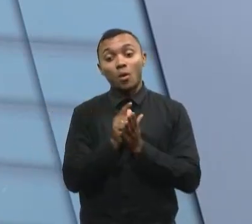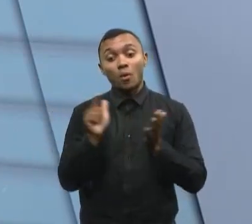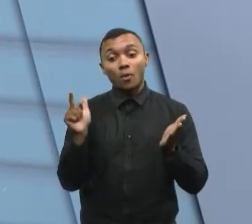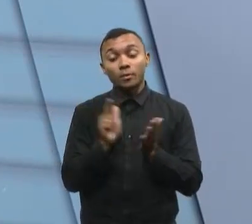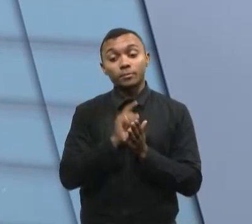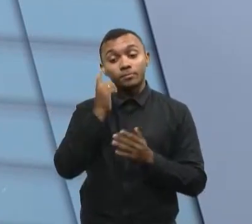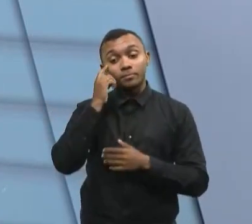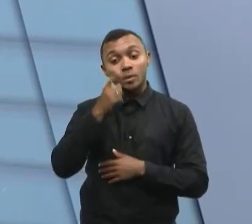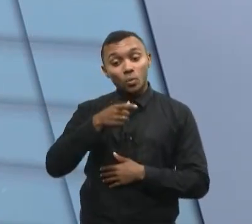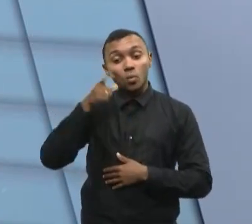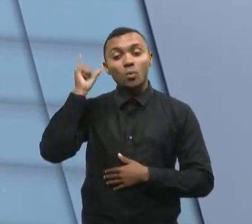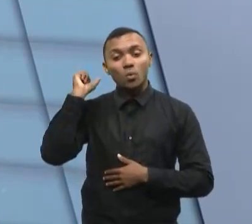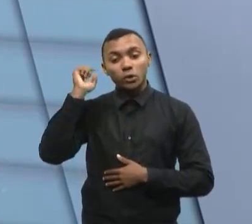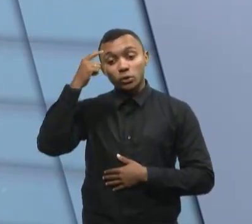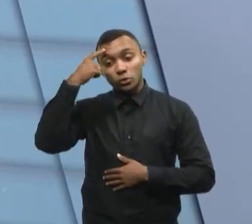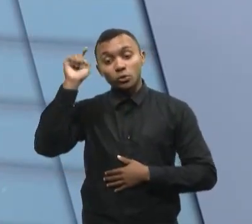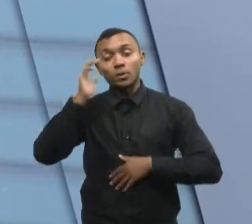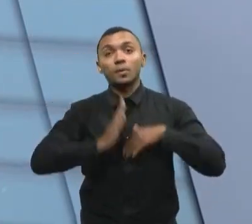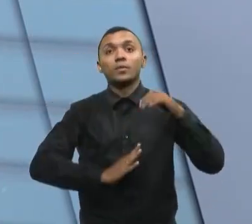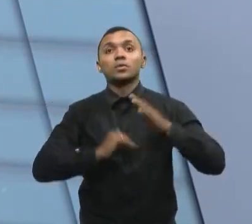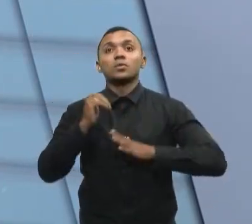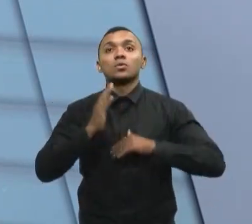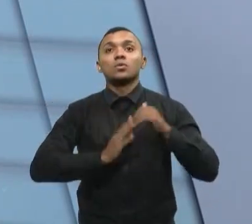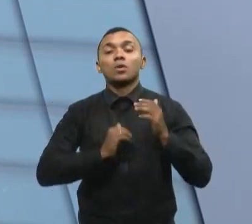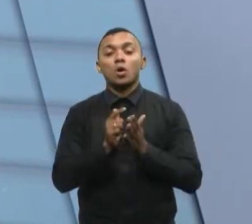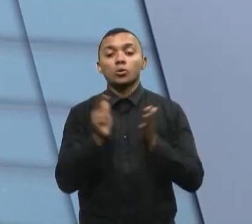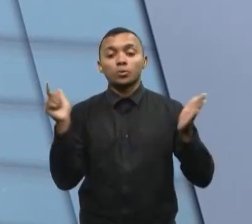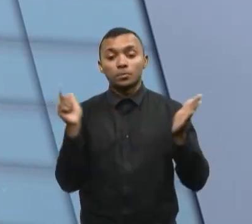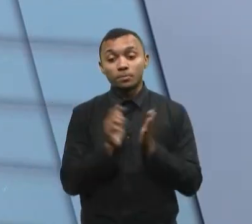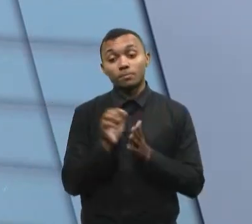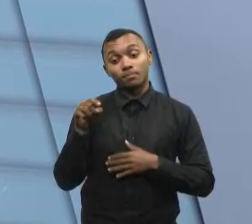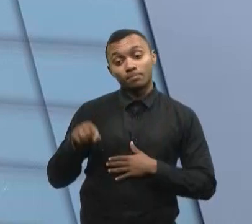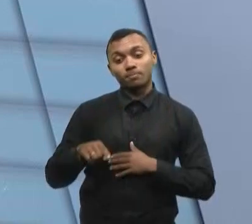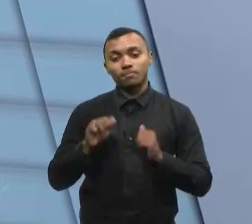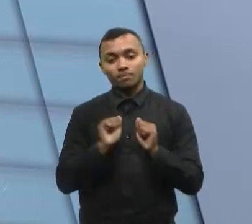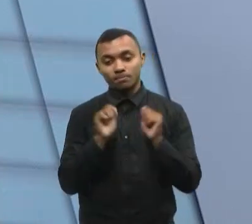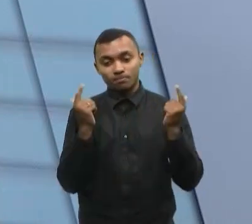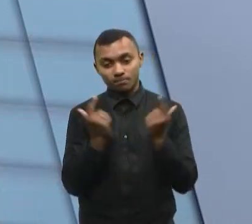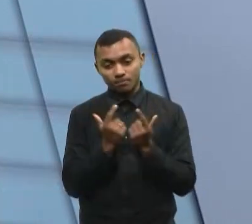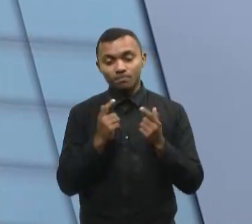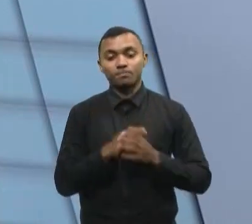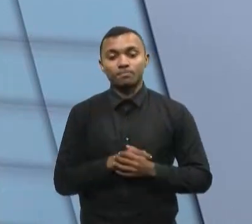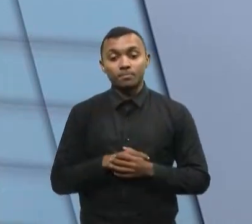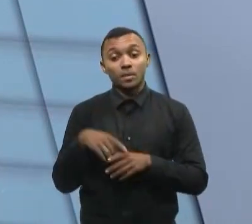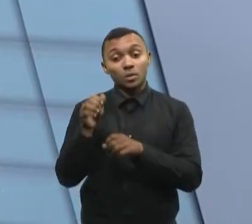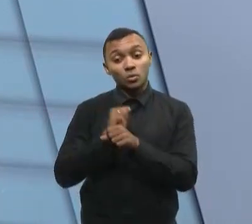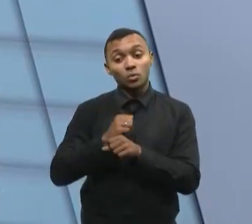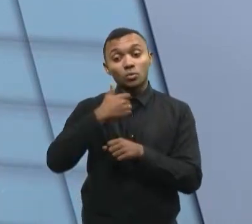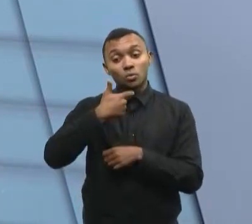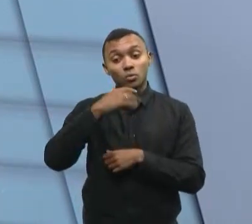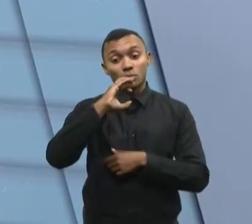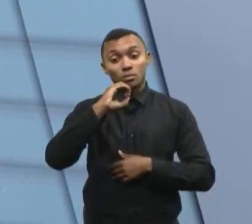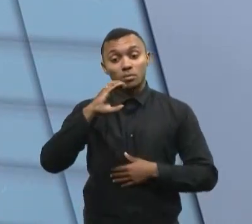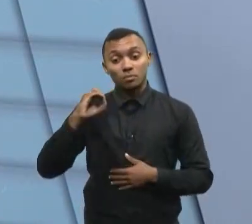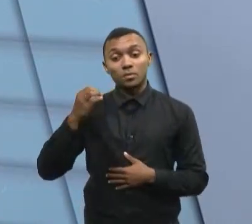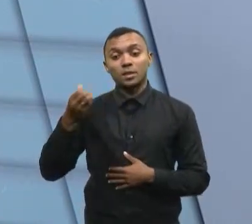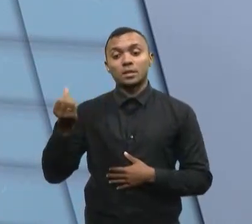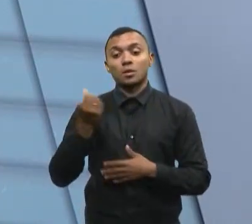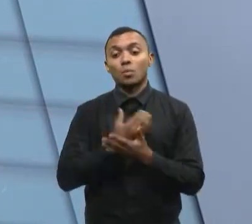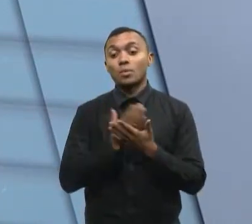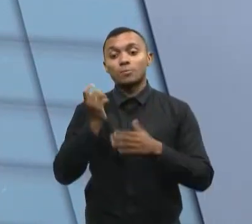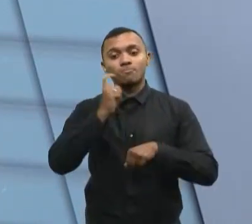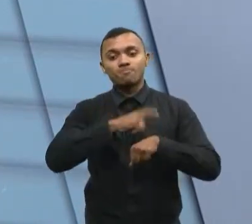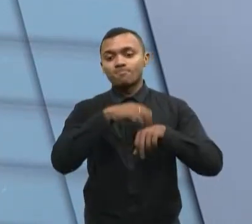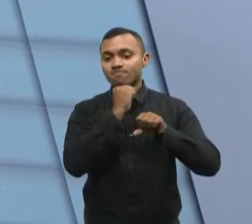em alusão ao dia do jornalista, no plenário da Assembleia Legislativa. Dia 7 de abril de 2006, entrava no ar,